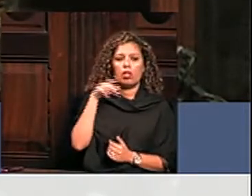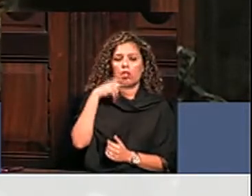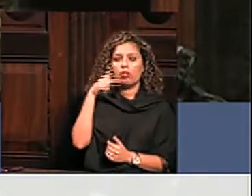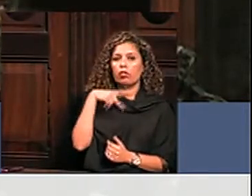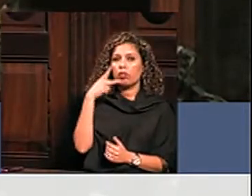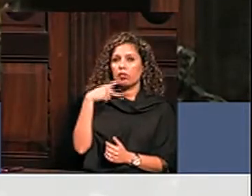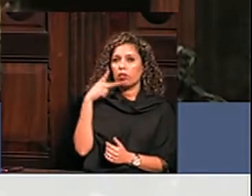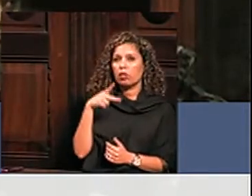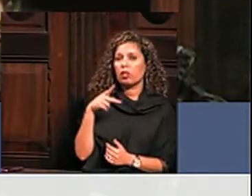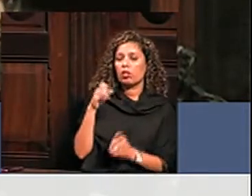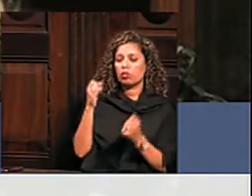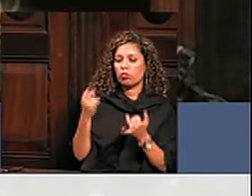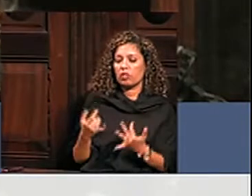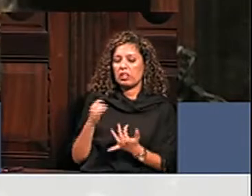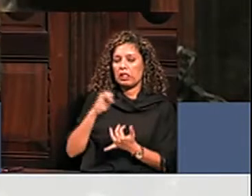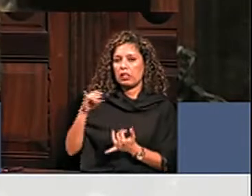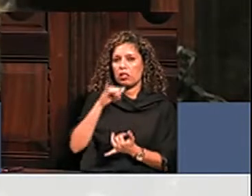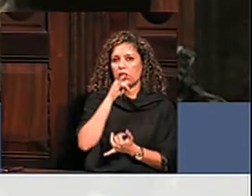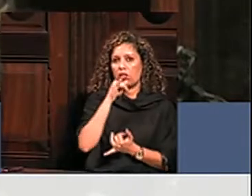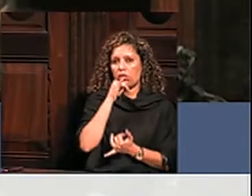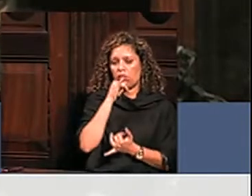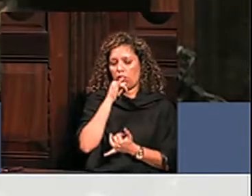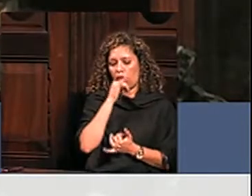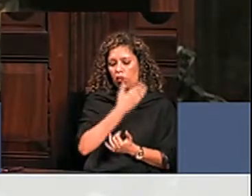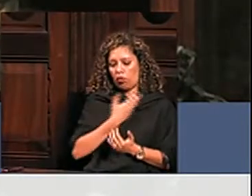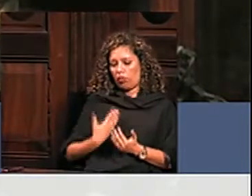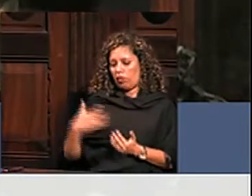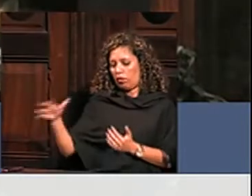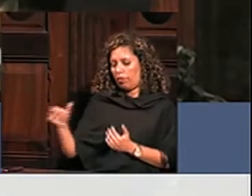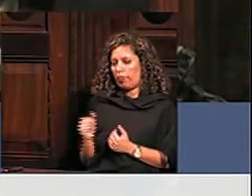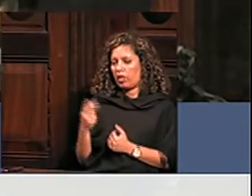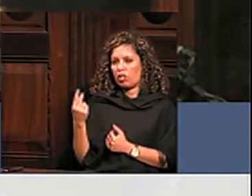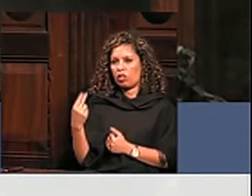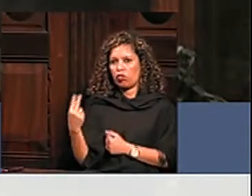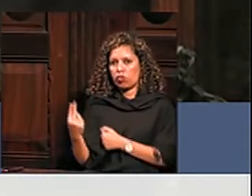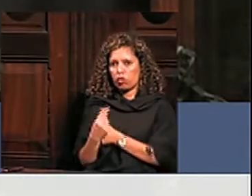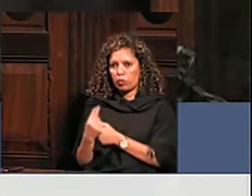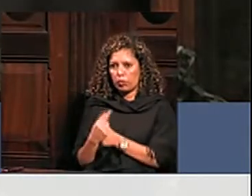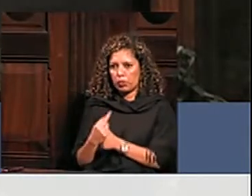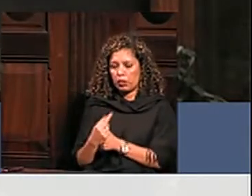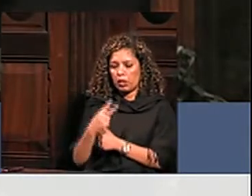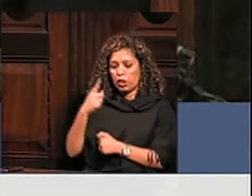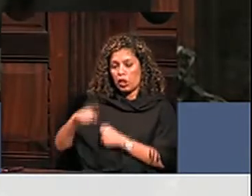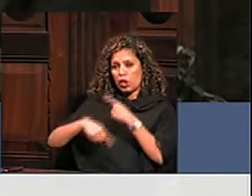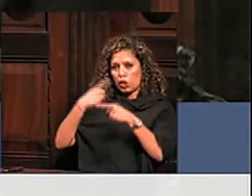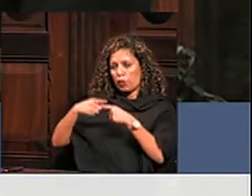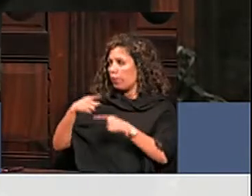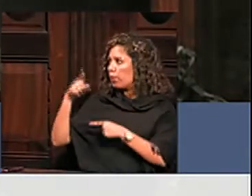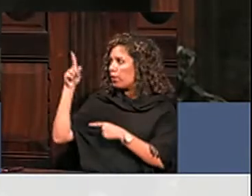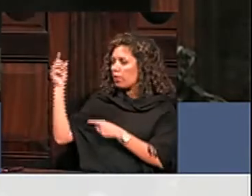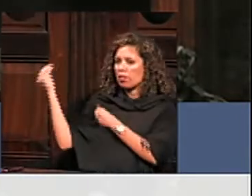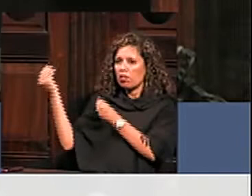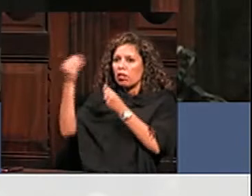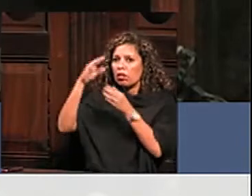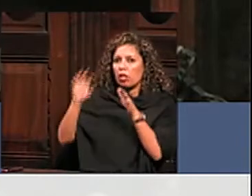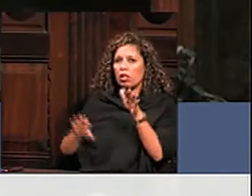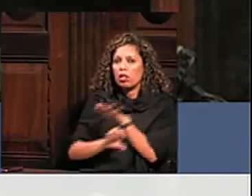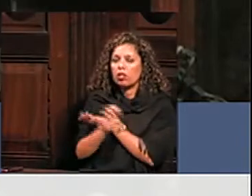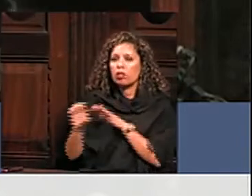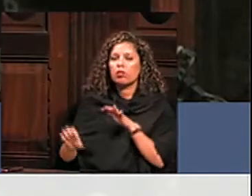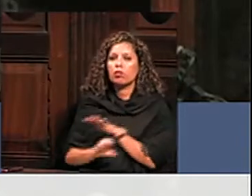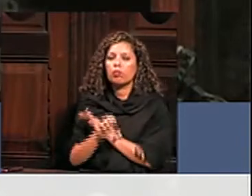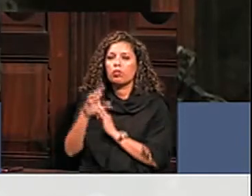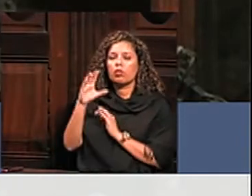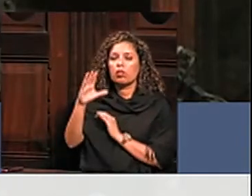mesmo. Então, se for ipsilitre dessa forma, aí eu acho que tem um entendimento para que a gente possa encaminhar e não ter destaque no projeto